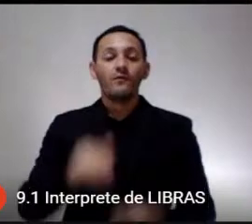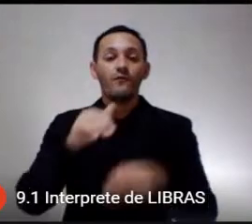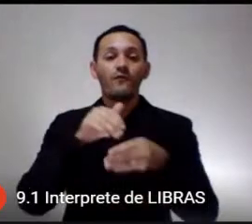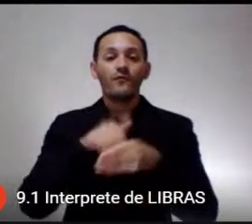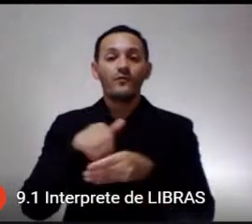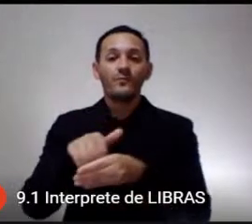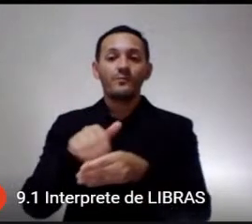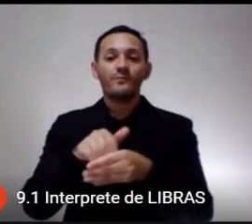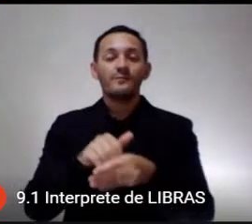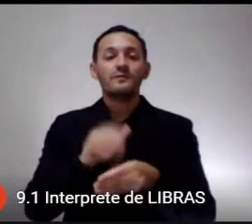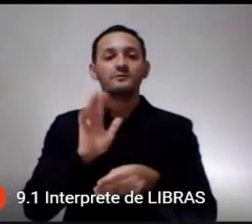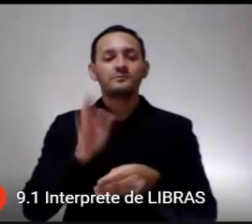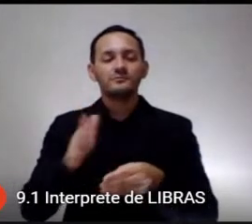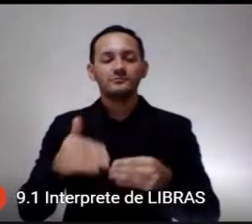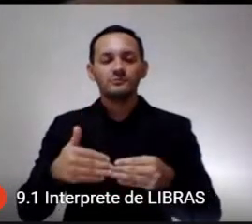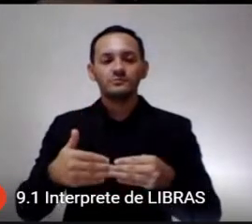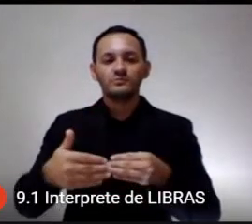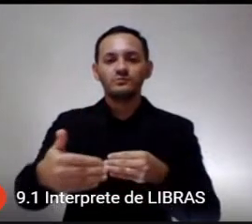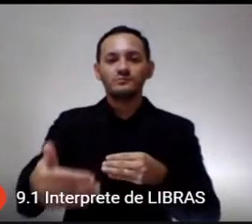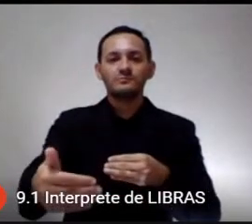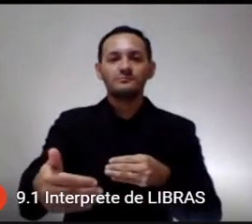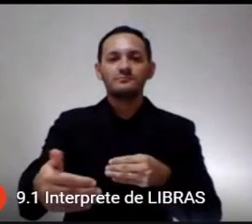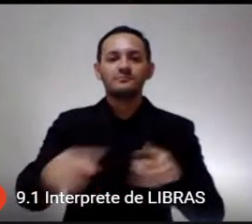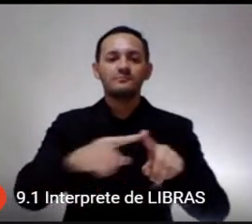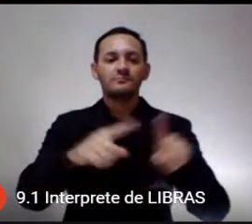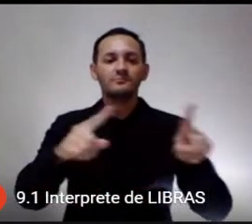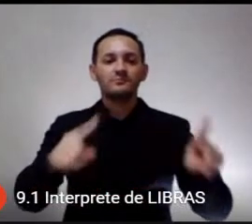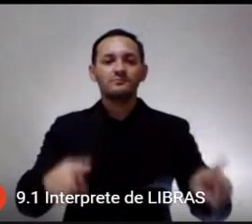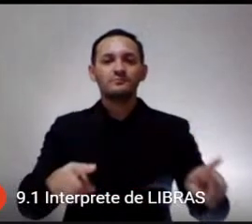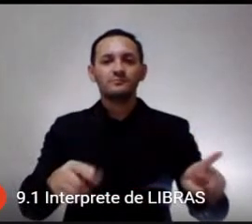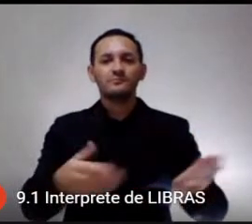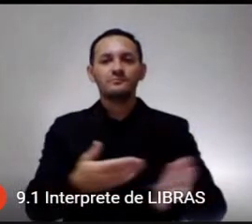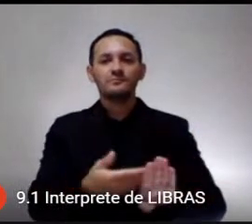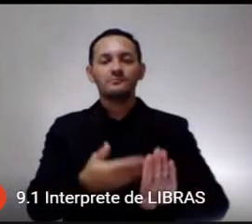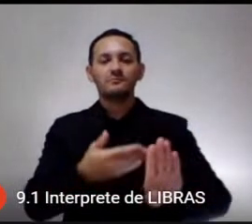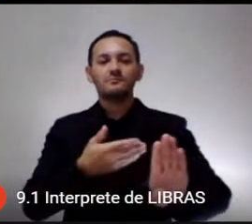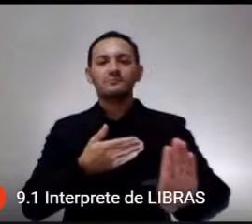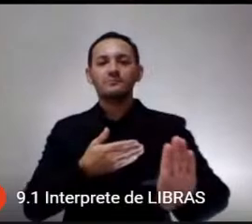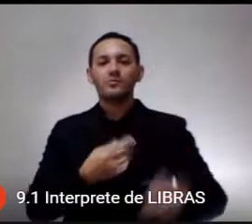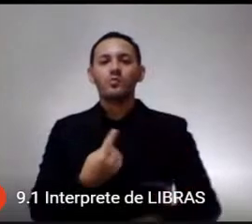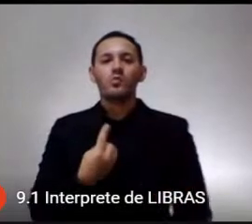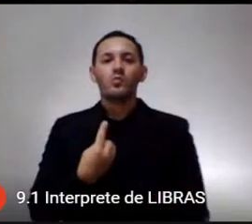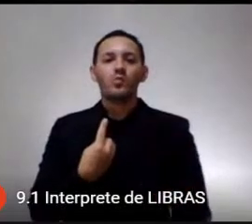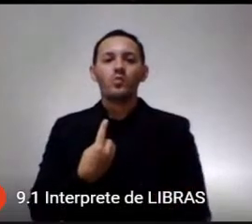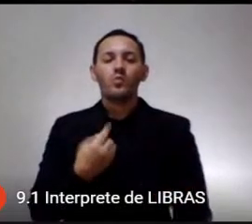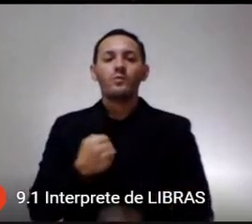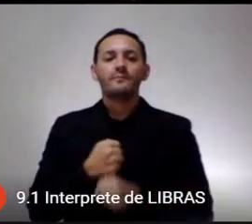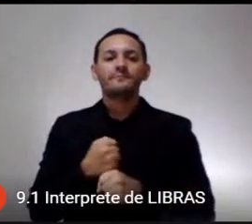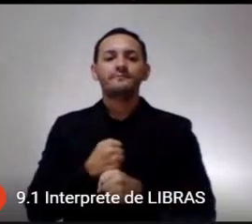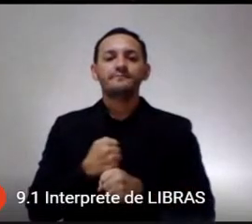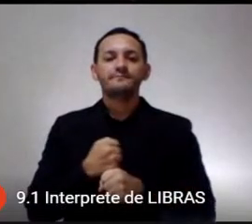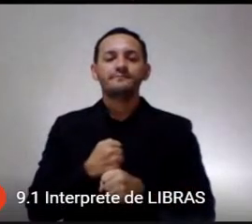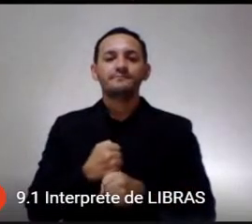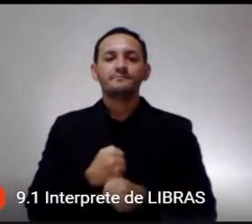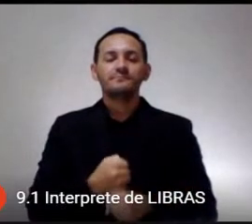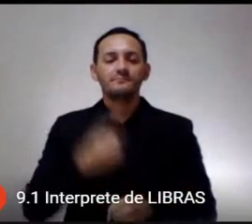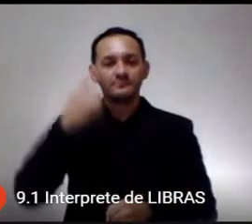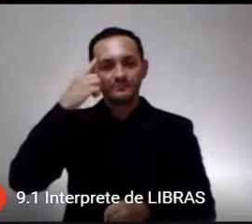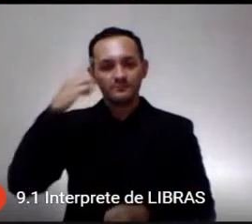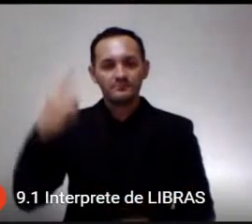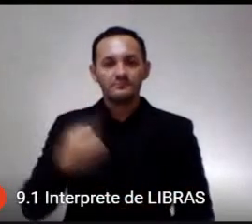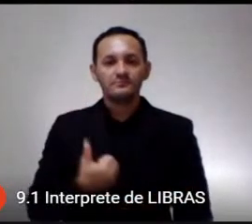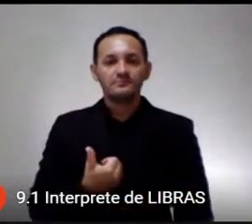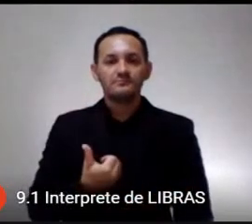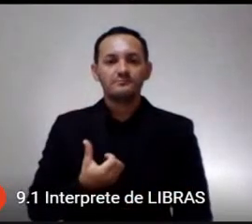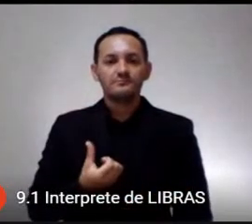deferir a prorrogação da servidora Ivanilde Barbosa dos Santos pelo prazo de um ano, a contar de 16 de novembro